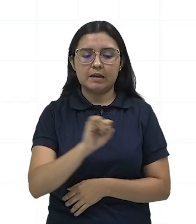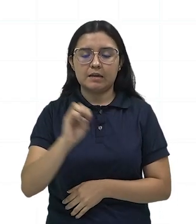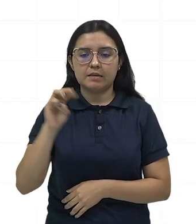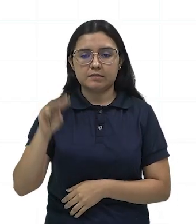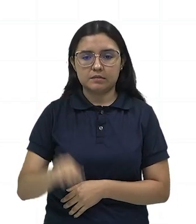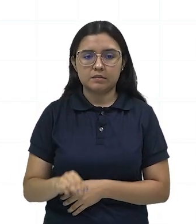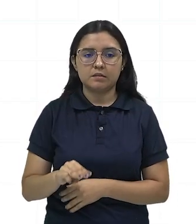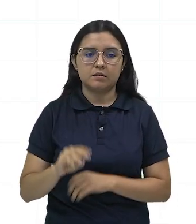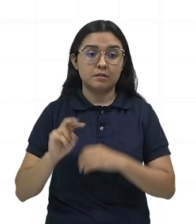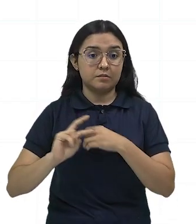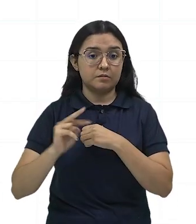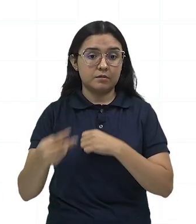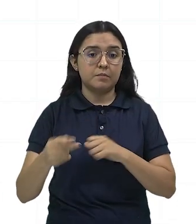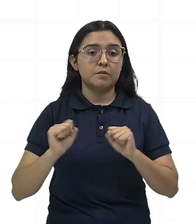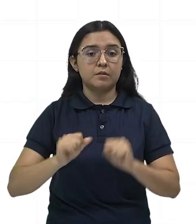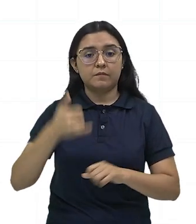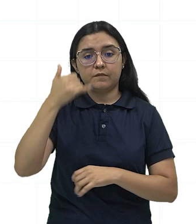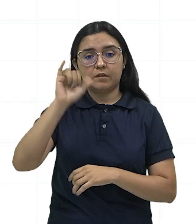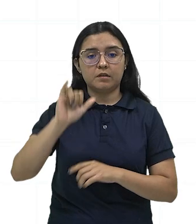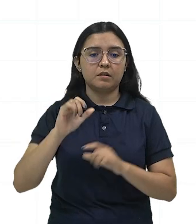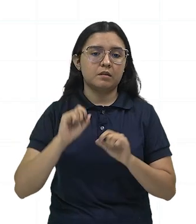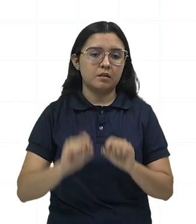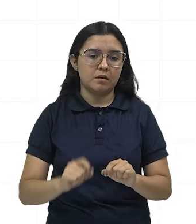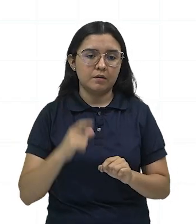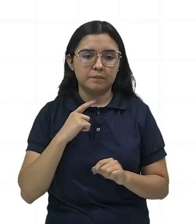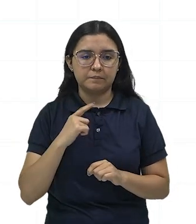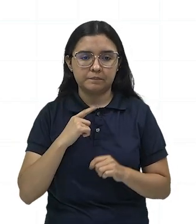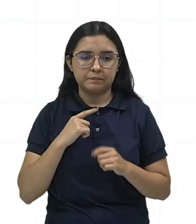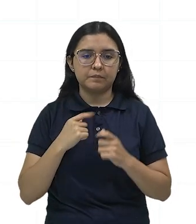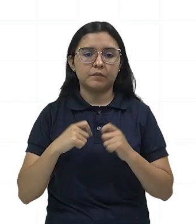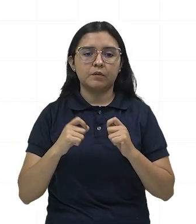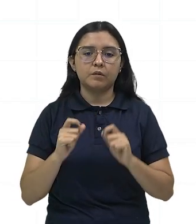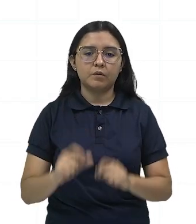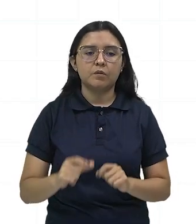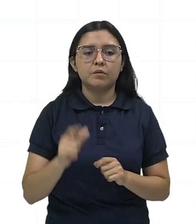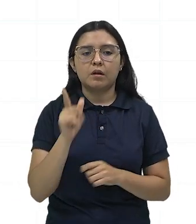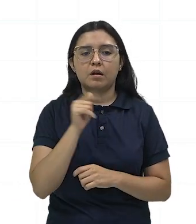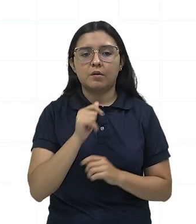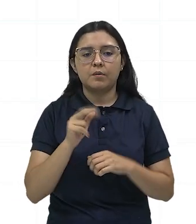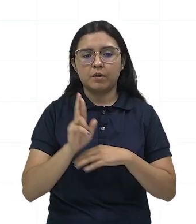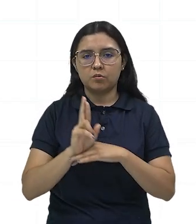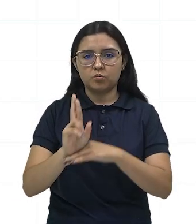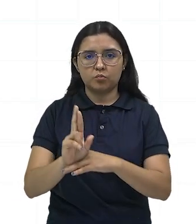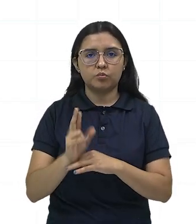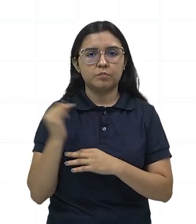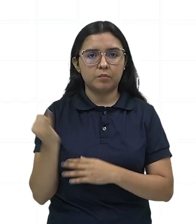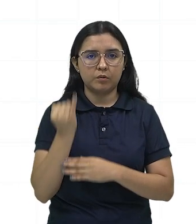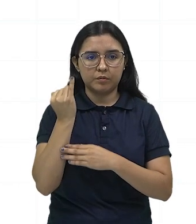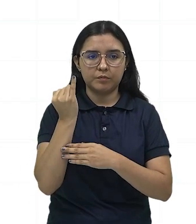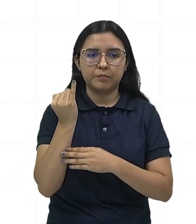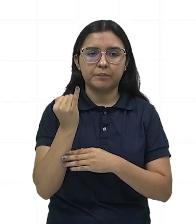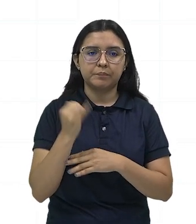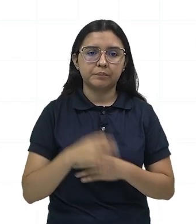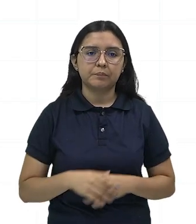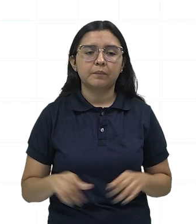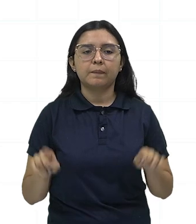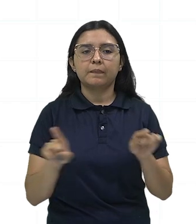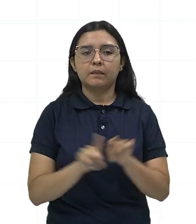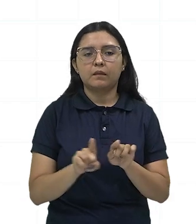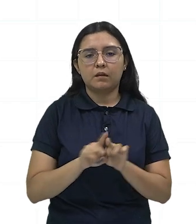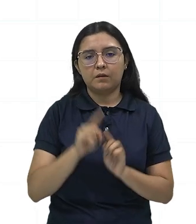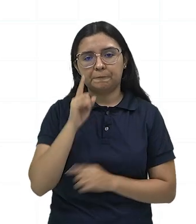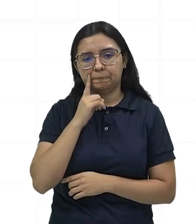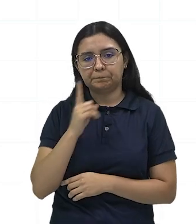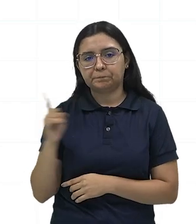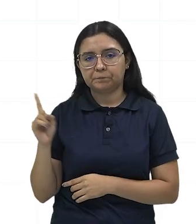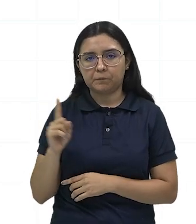economizar água. Podemos evitar o desperdício de um recurso tão valioso. Causa e consequência. Temos o